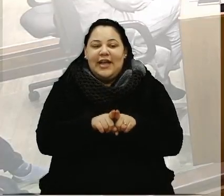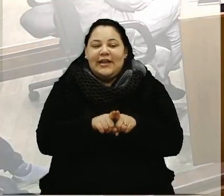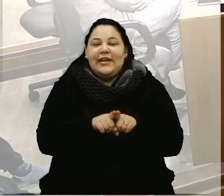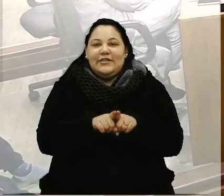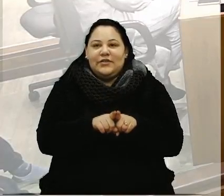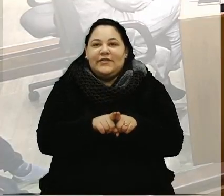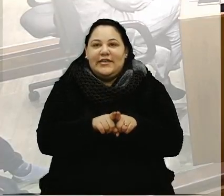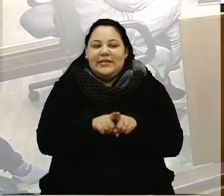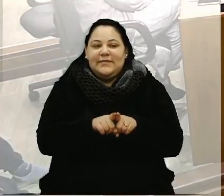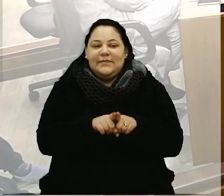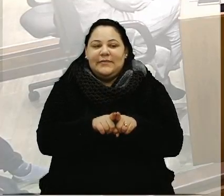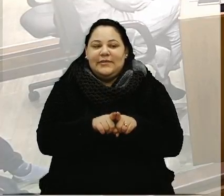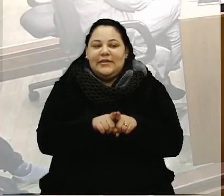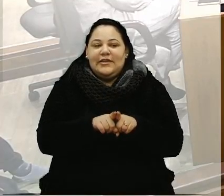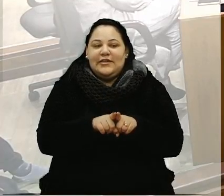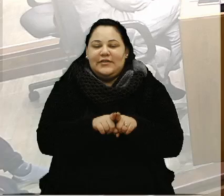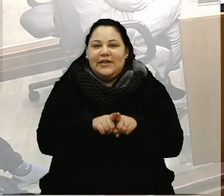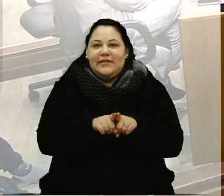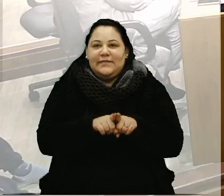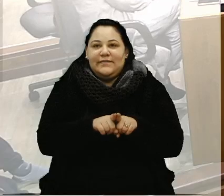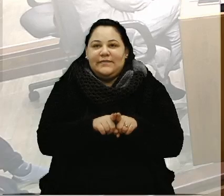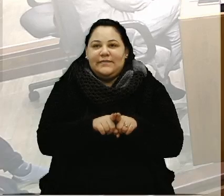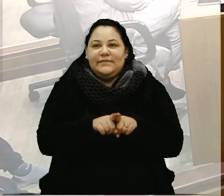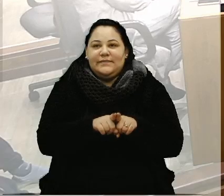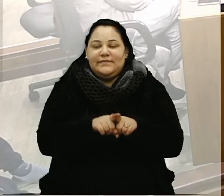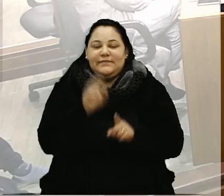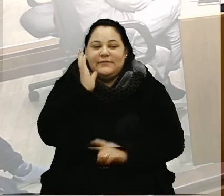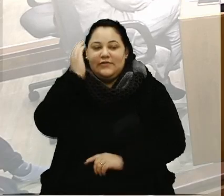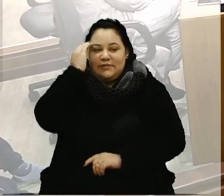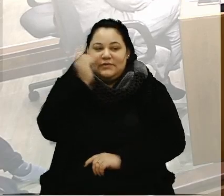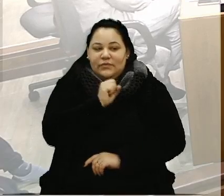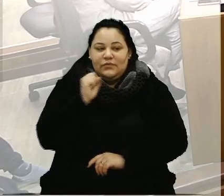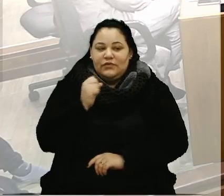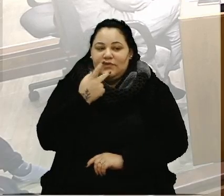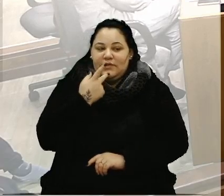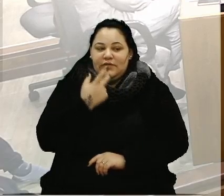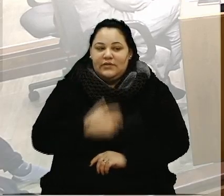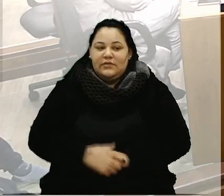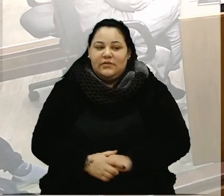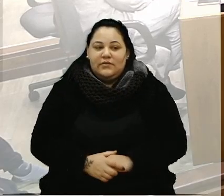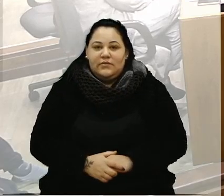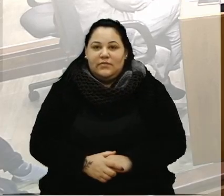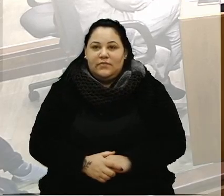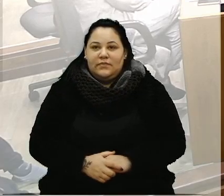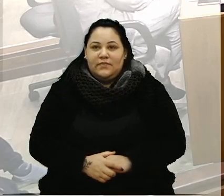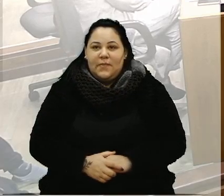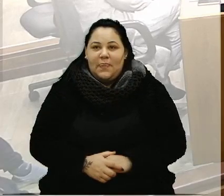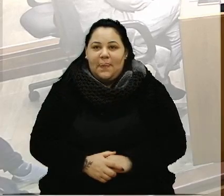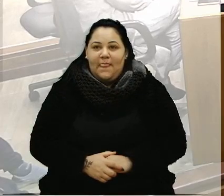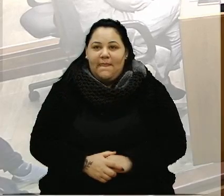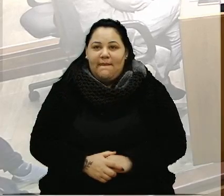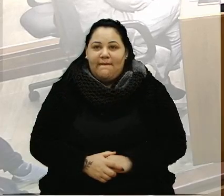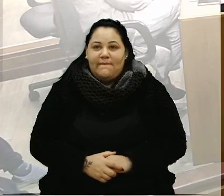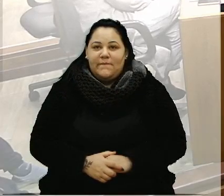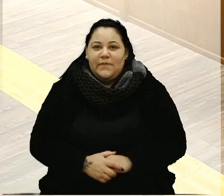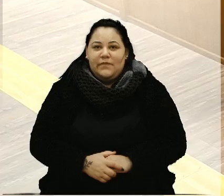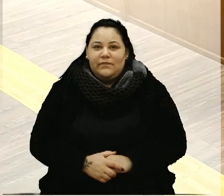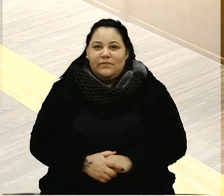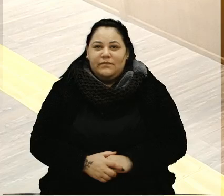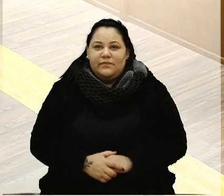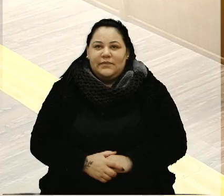Bancada do MDB, vereador Felipe Gremel Maier. Senhora presidente, senhoras e